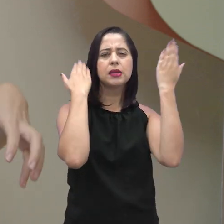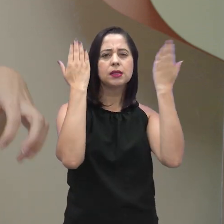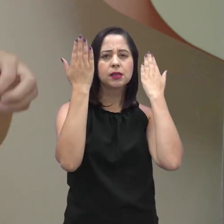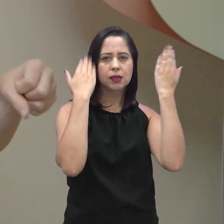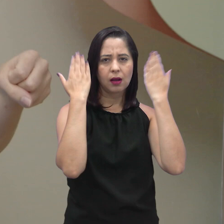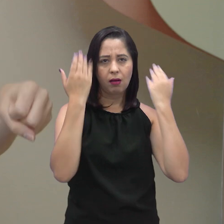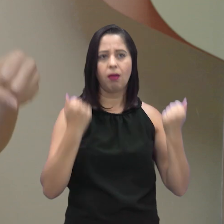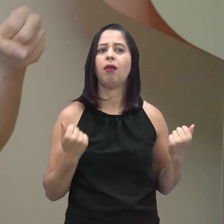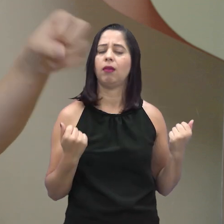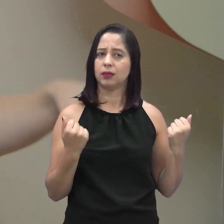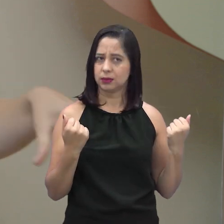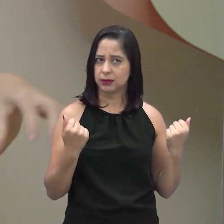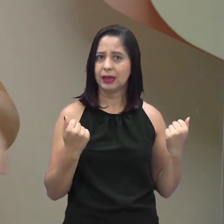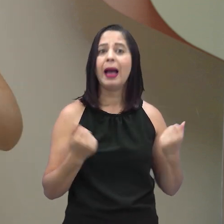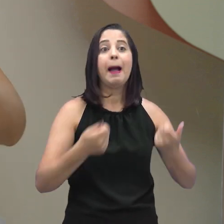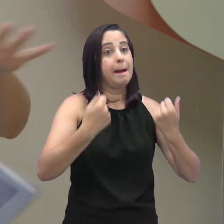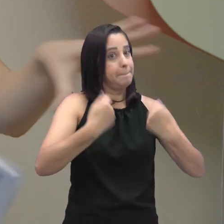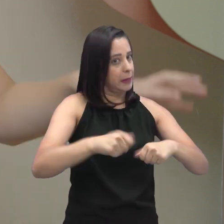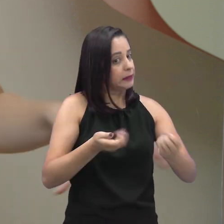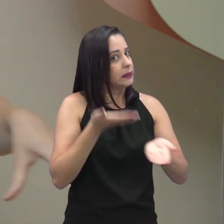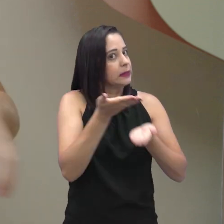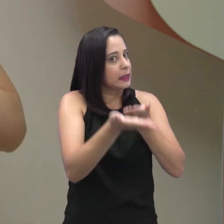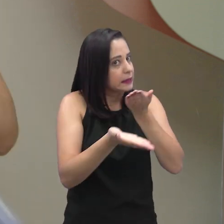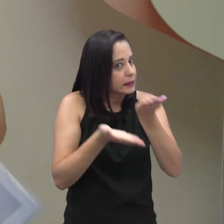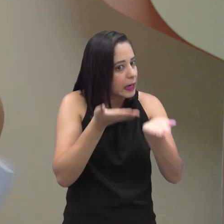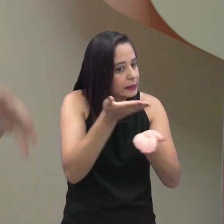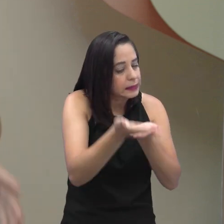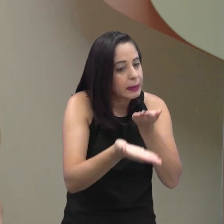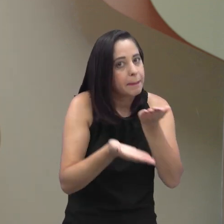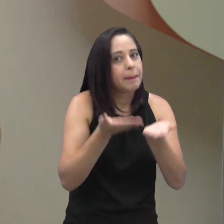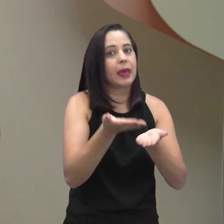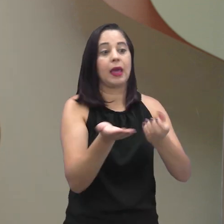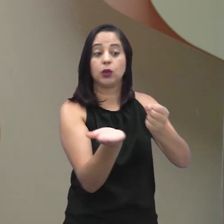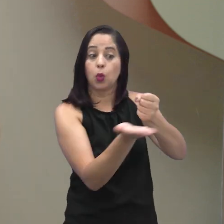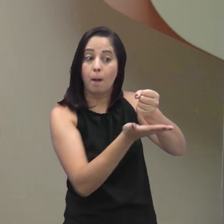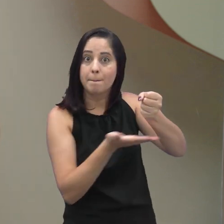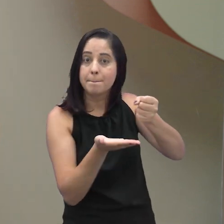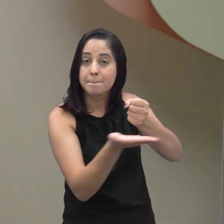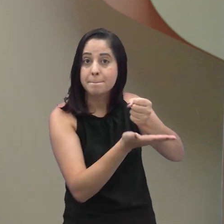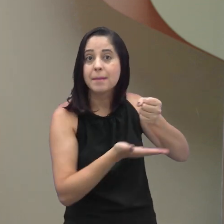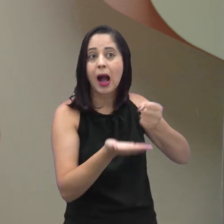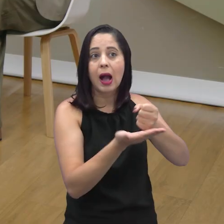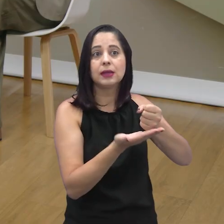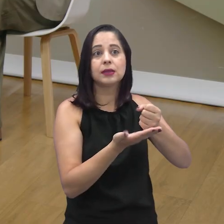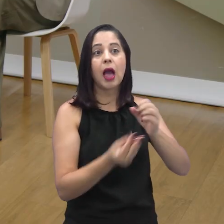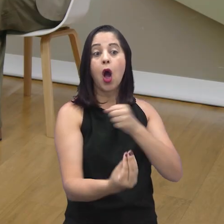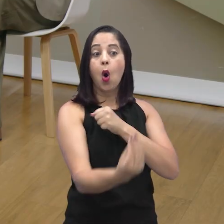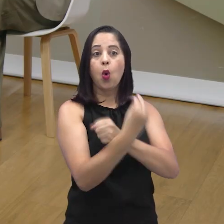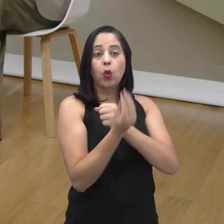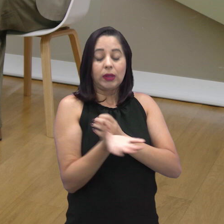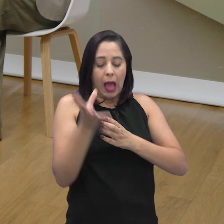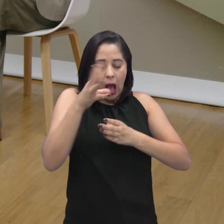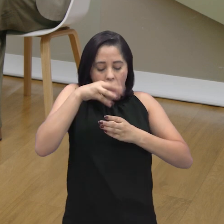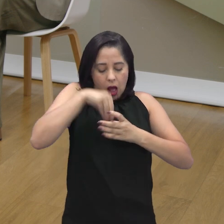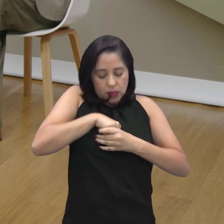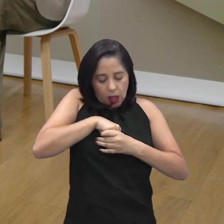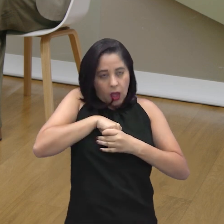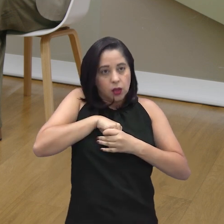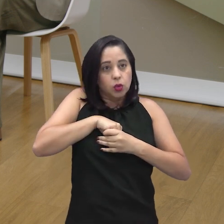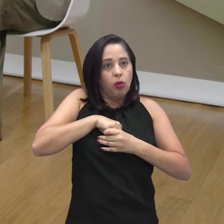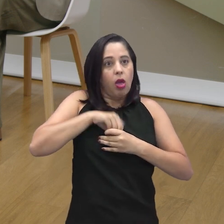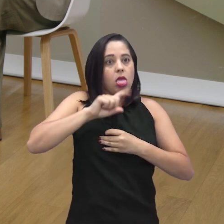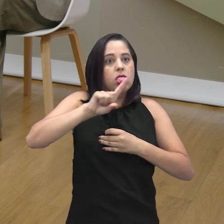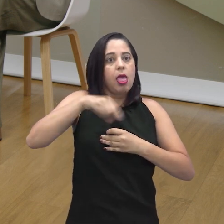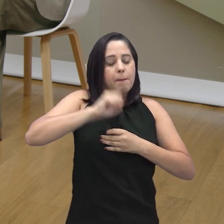tem de realmente tratar ali na base, no interior, para que depois né, a gente